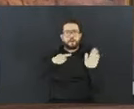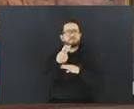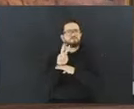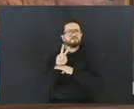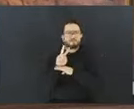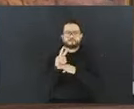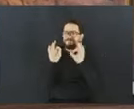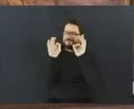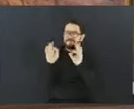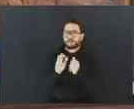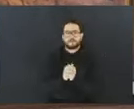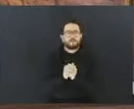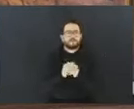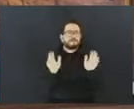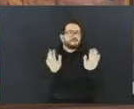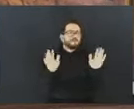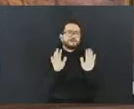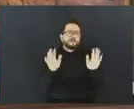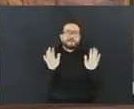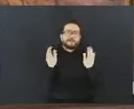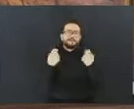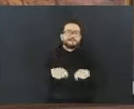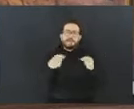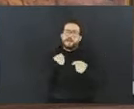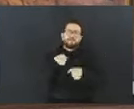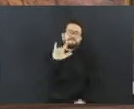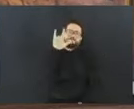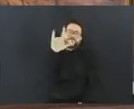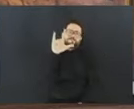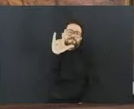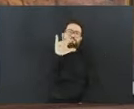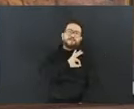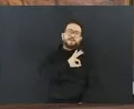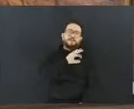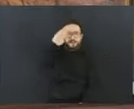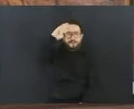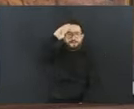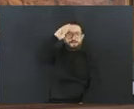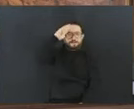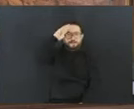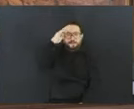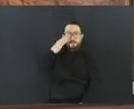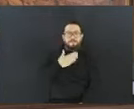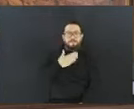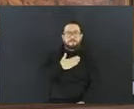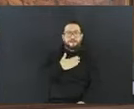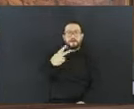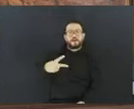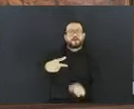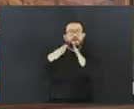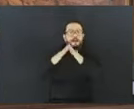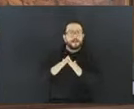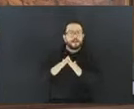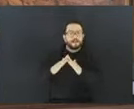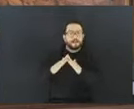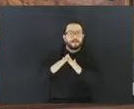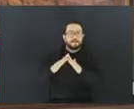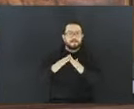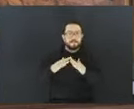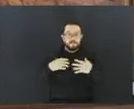nem dizer, eu amo minha Polícia Militar. Lá é minha segunda casa, a farda é minha segunda